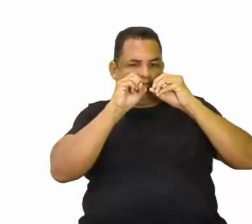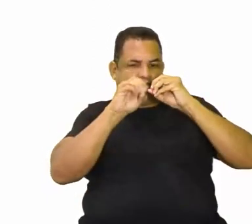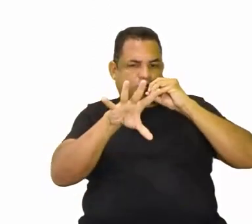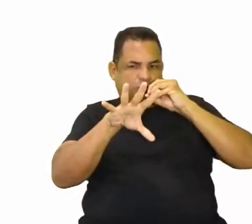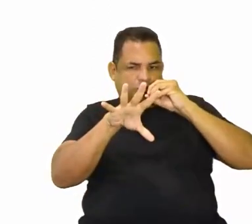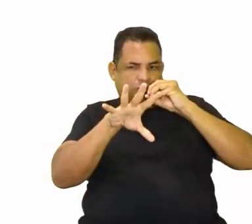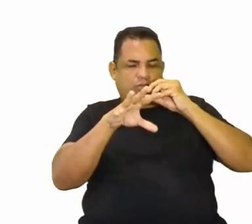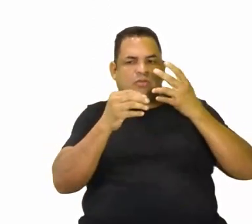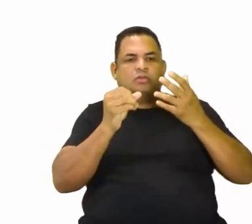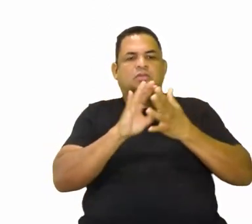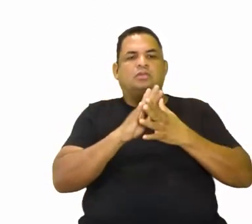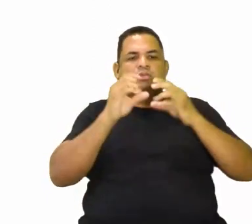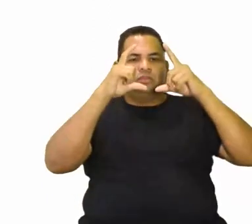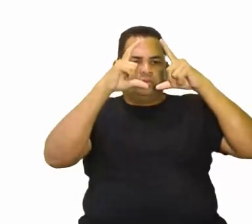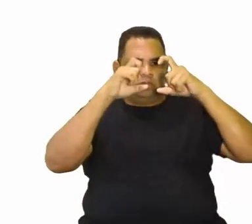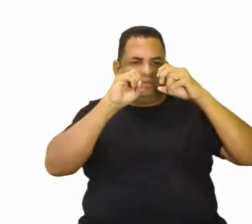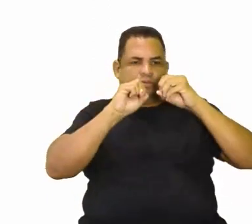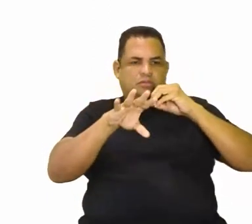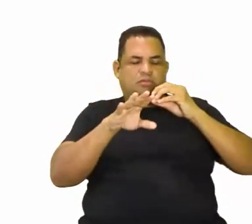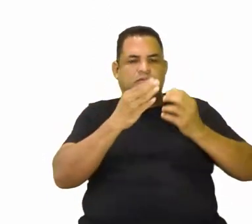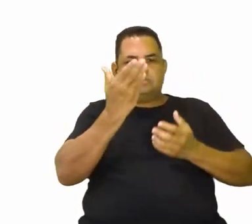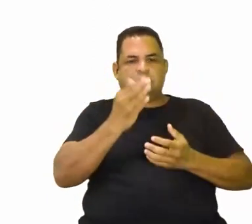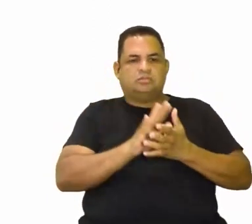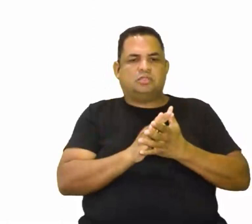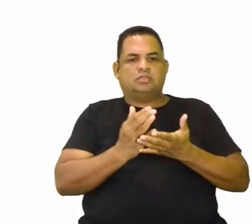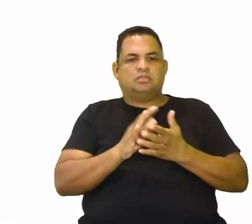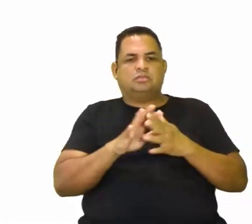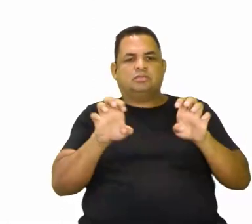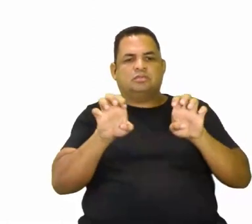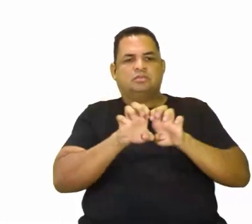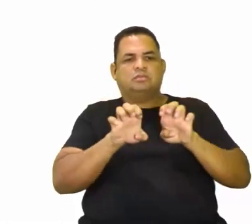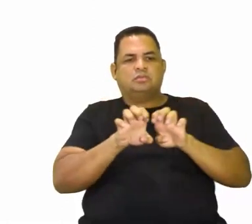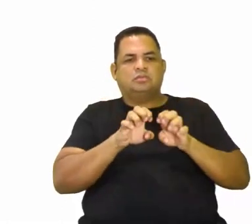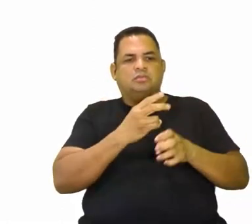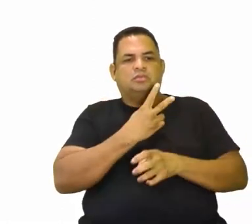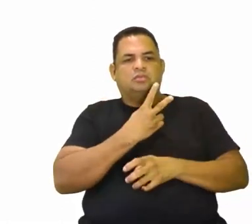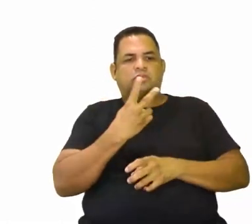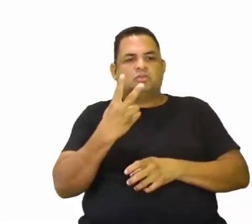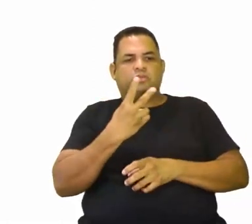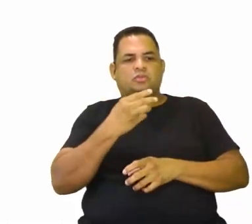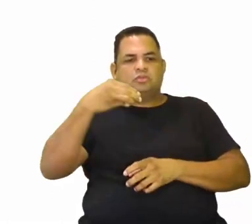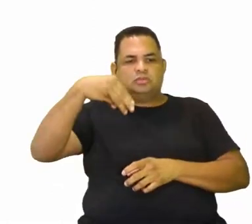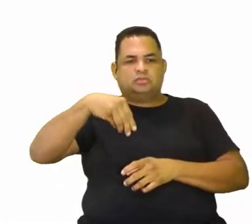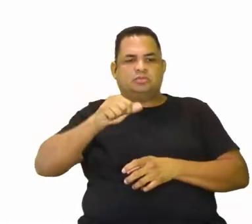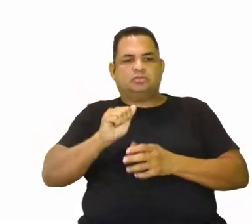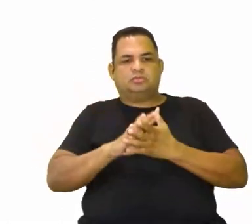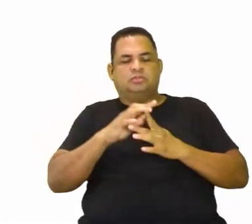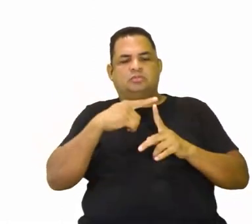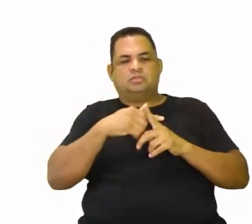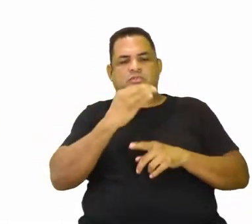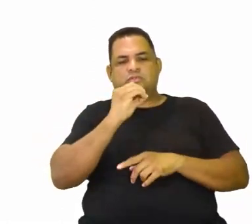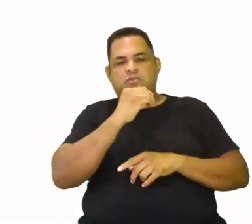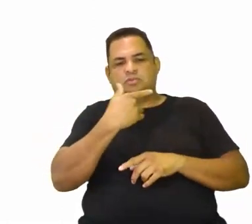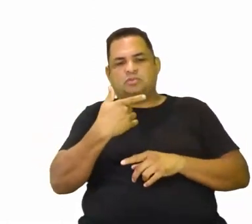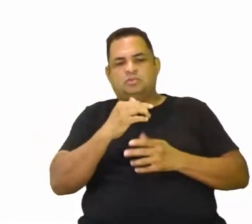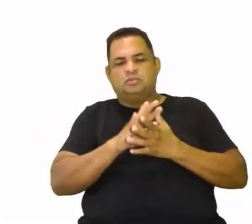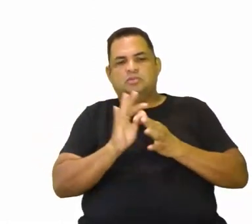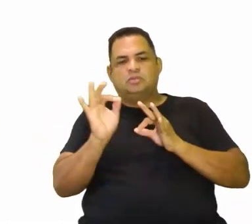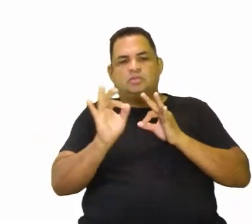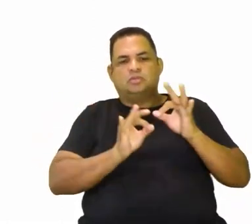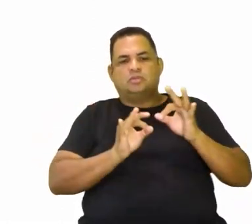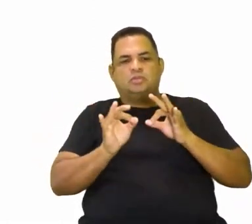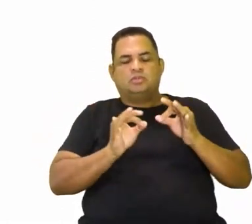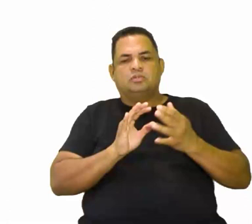Olha a reação sendo expressa aqui pela equação. Nós temos magnésio, oxigênio,